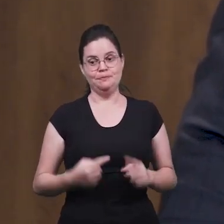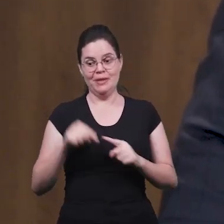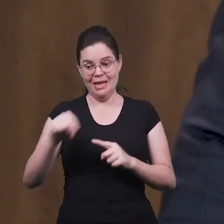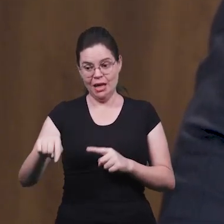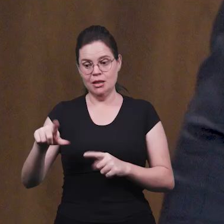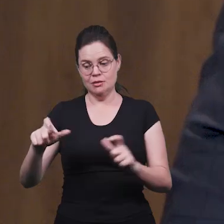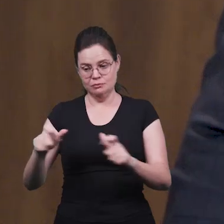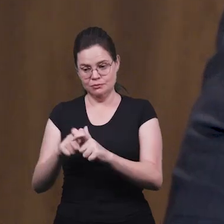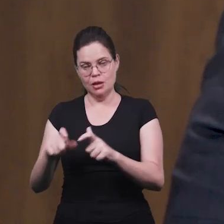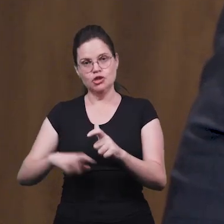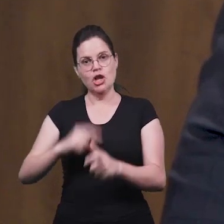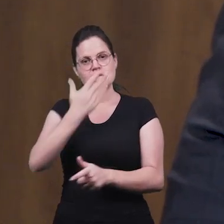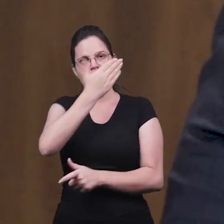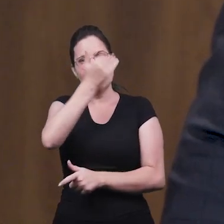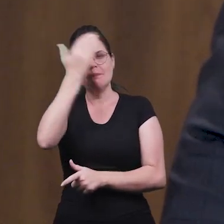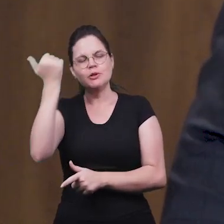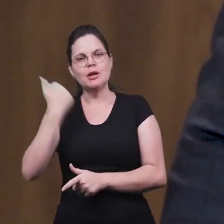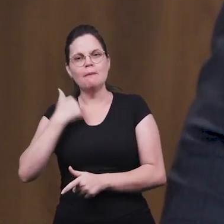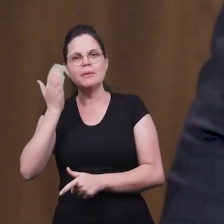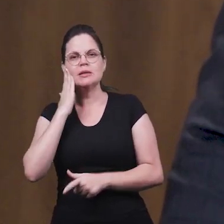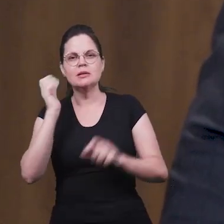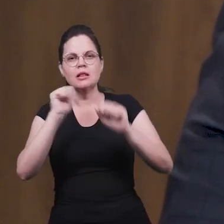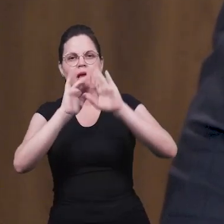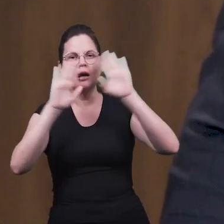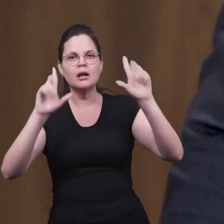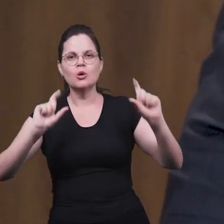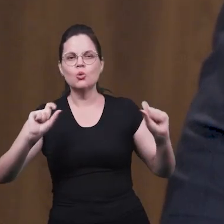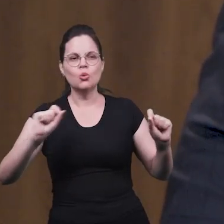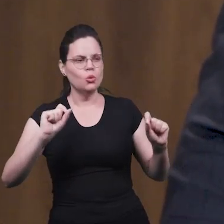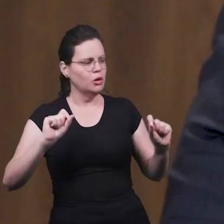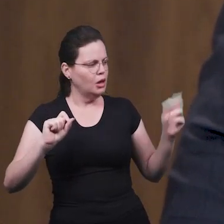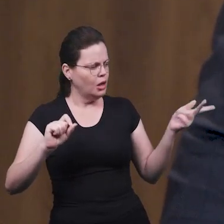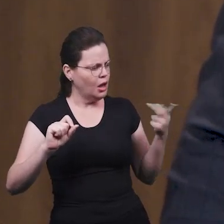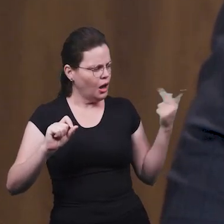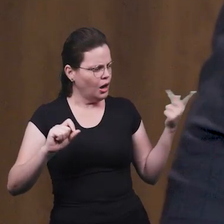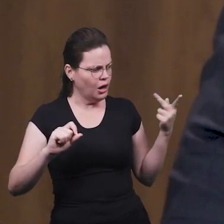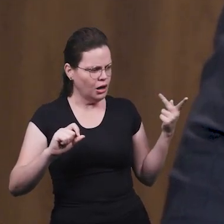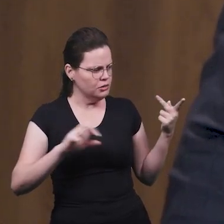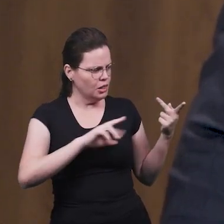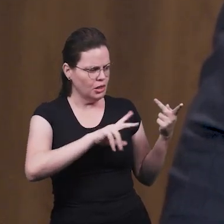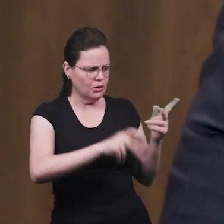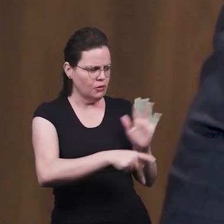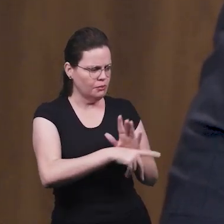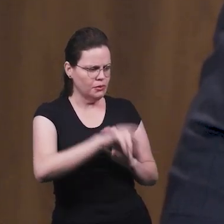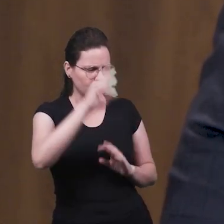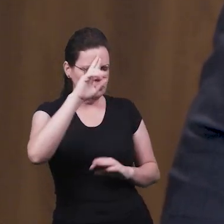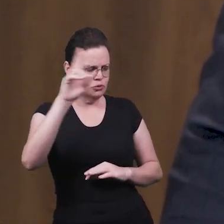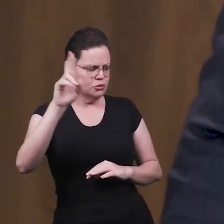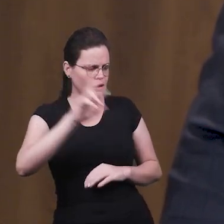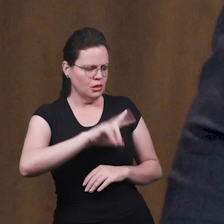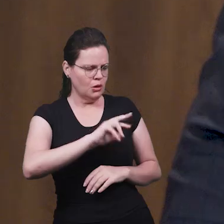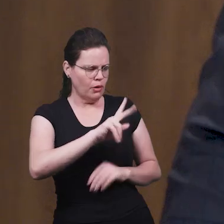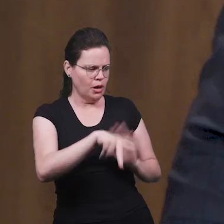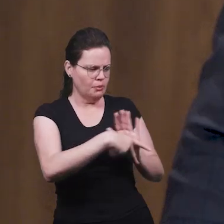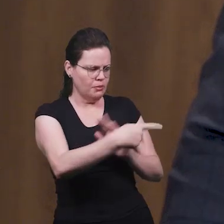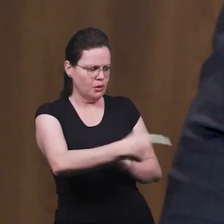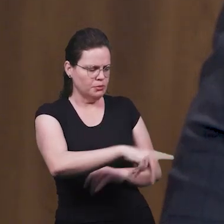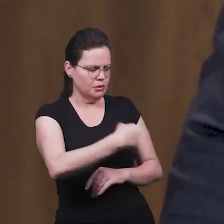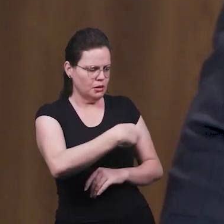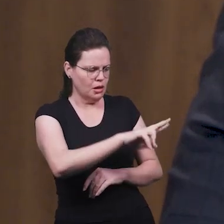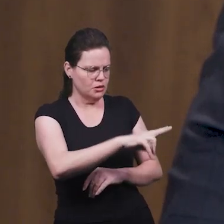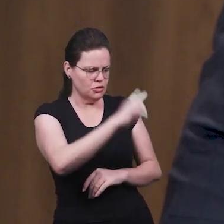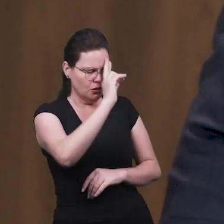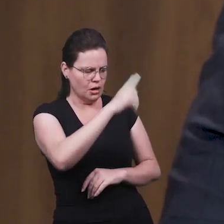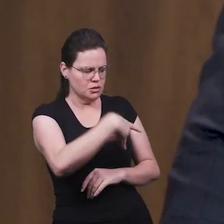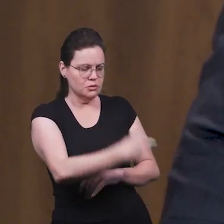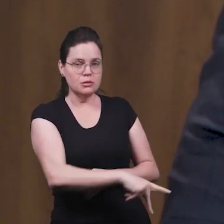vem justamente para fazer essa diferença daquilo que não era da parte do Senhor, de um governo humano, para